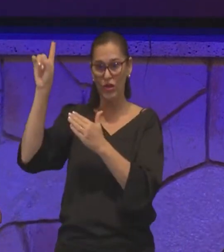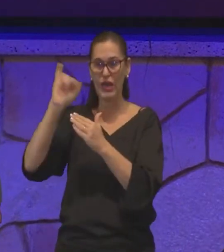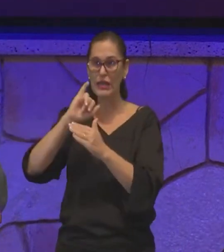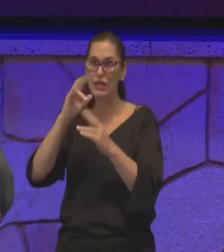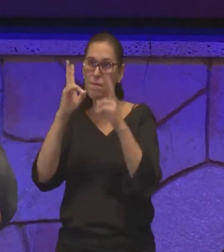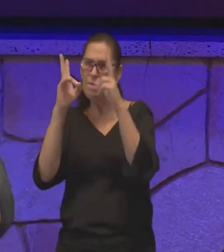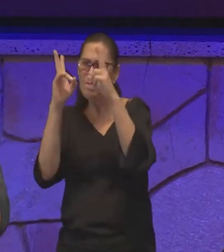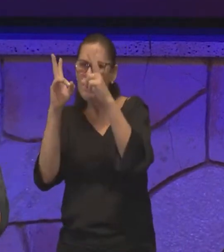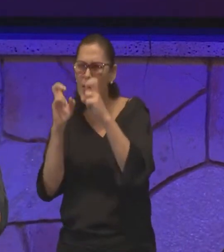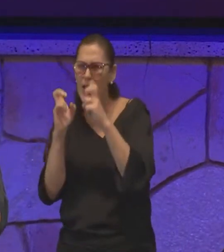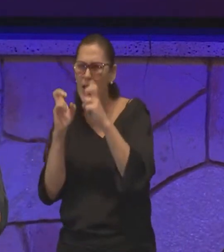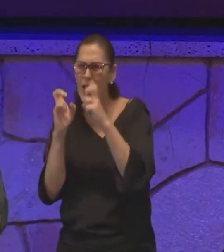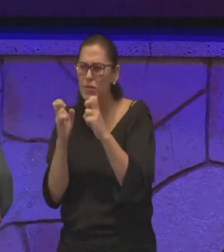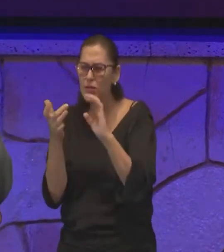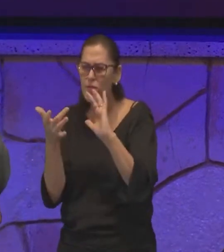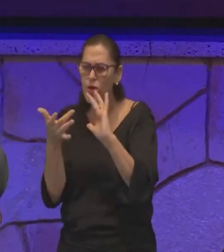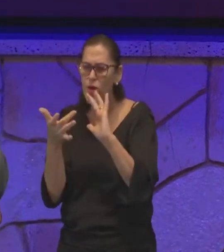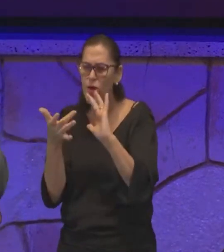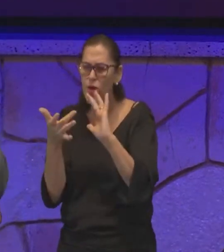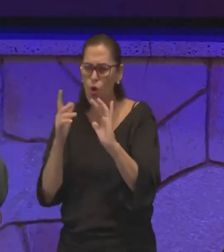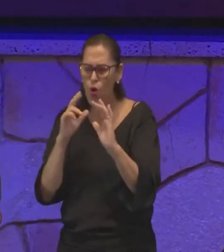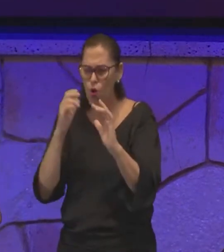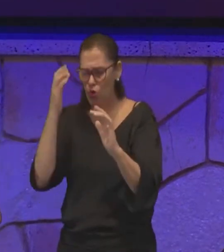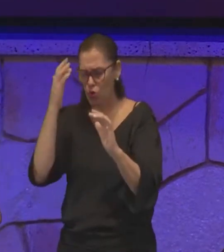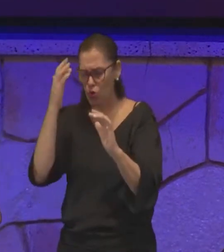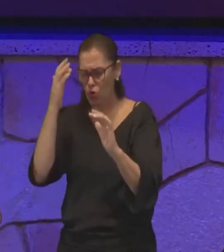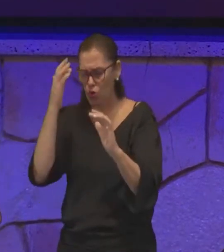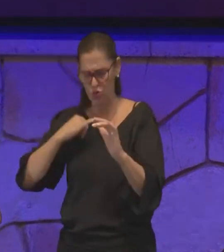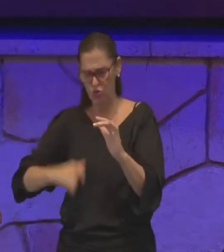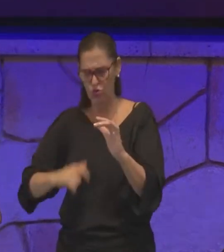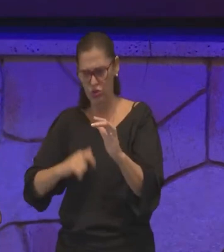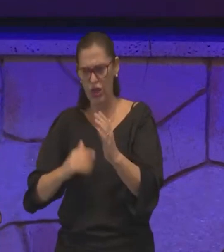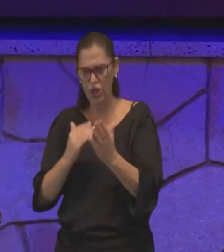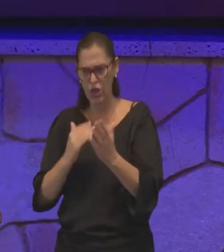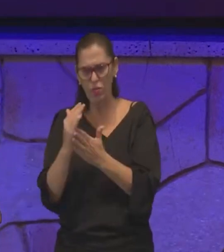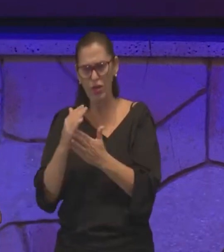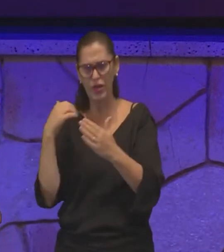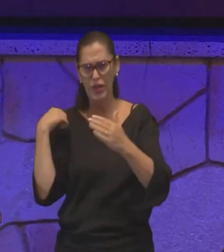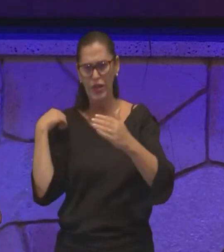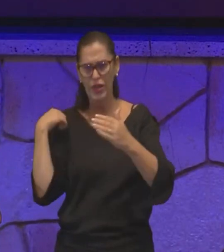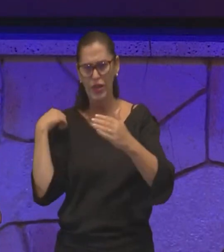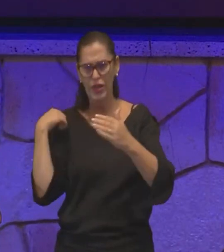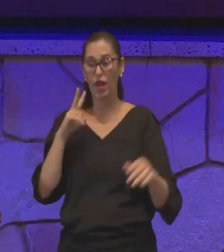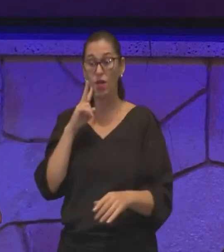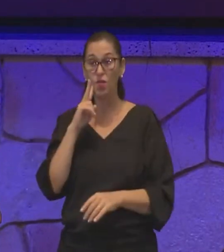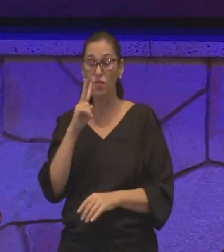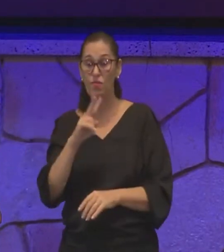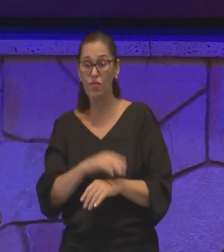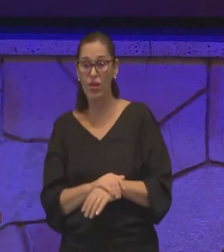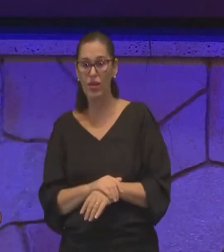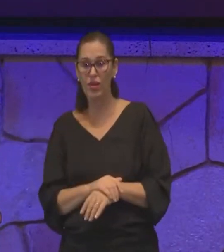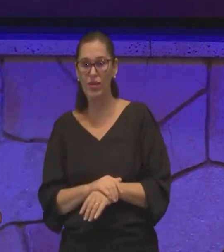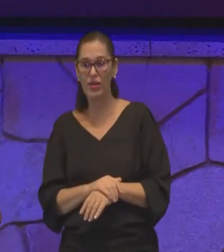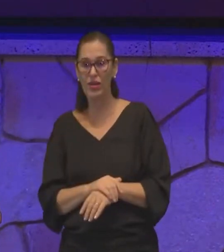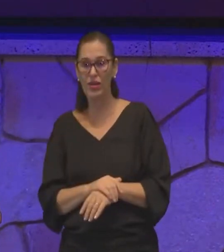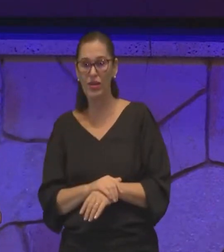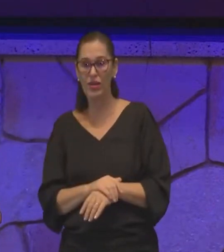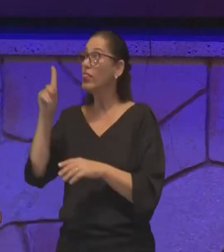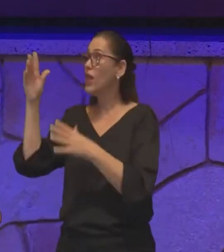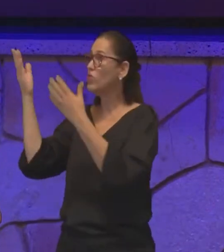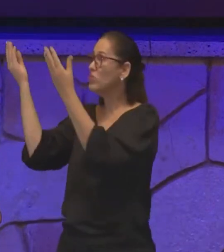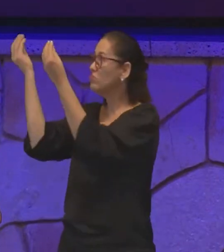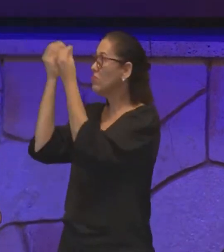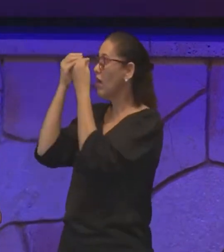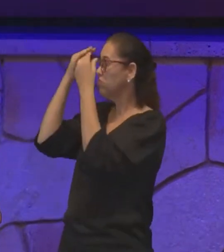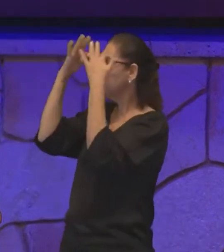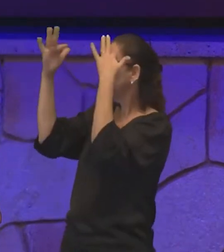os sonhos de José, no capítulo 7, ele terá uma visão de Deus,